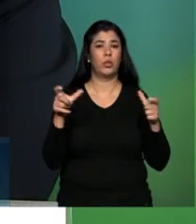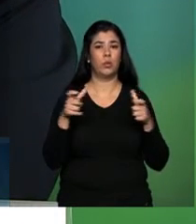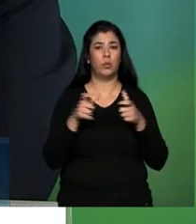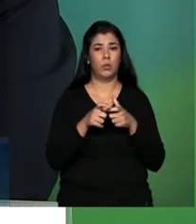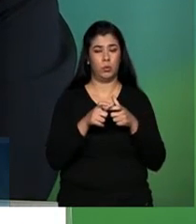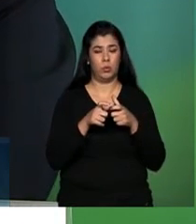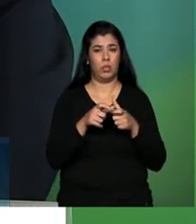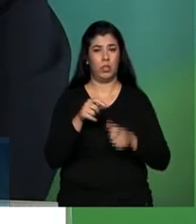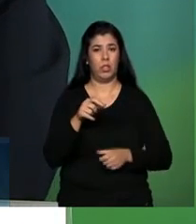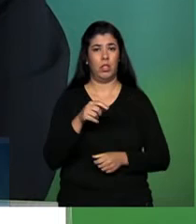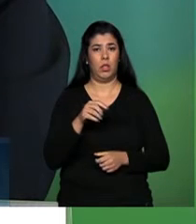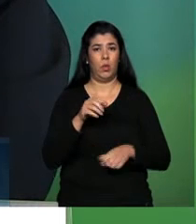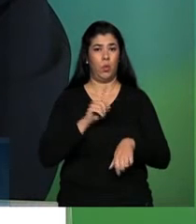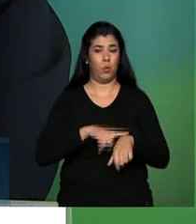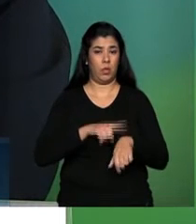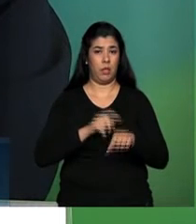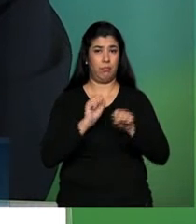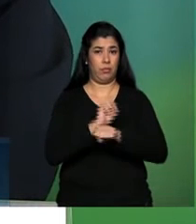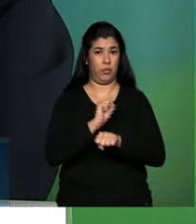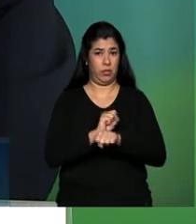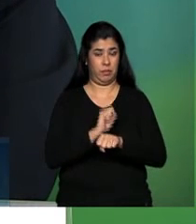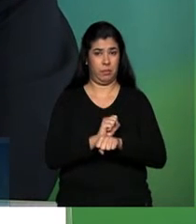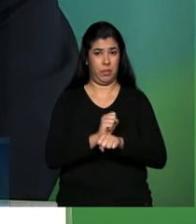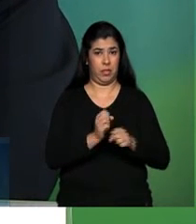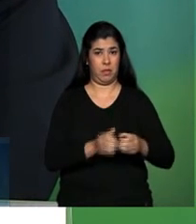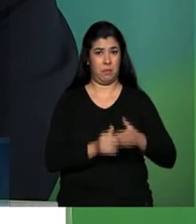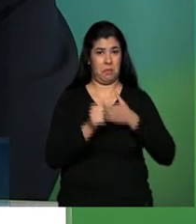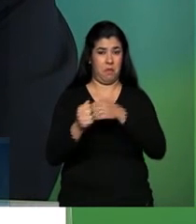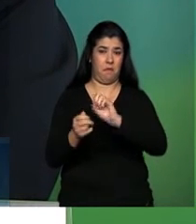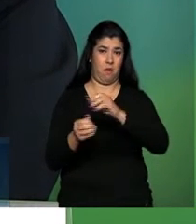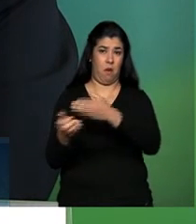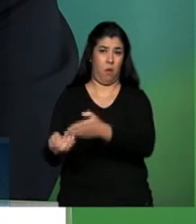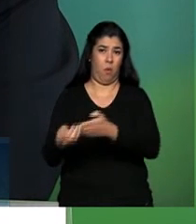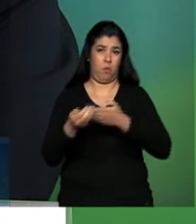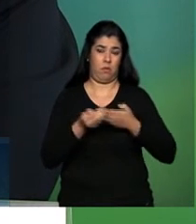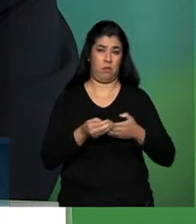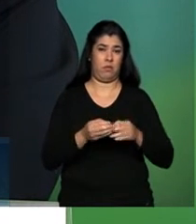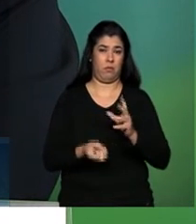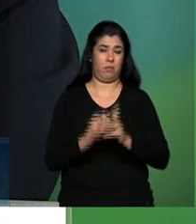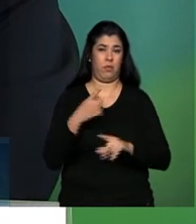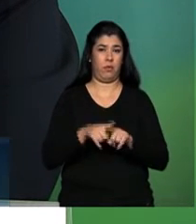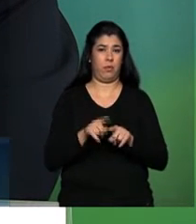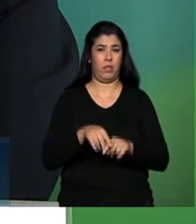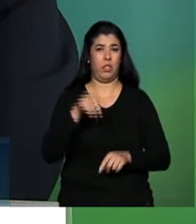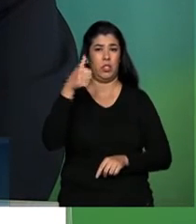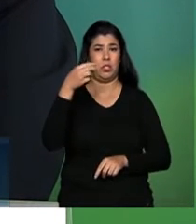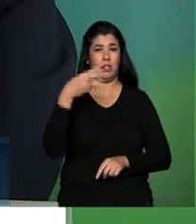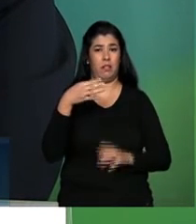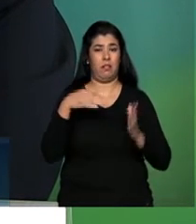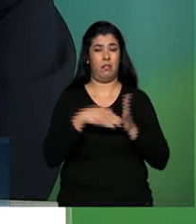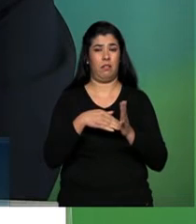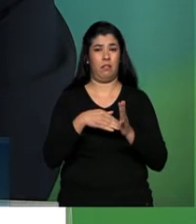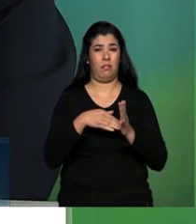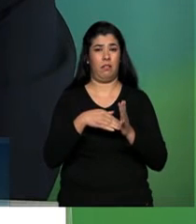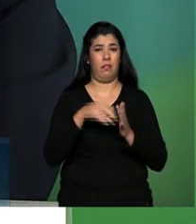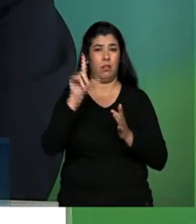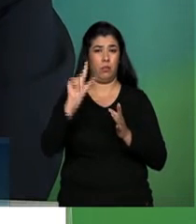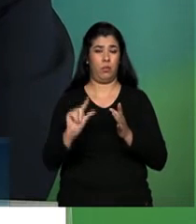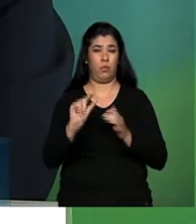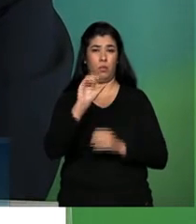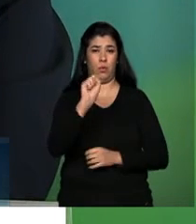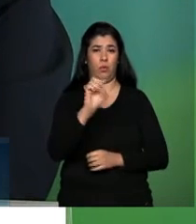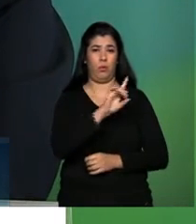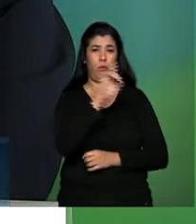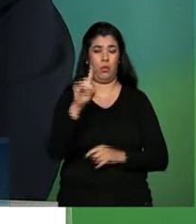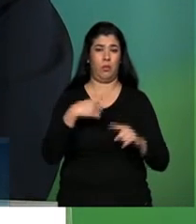de 13 para 8 dias. Por que 8 dias? Porque 8 dias é o que os países da OCDE, isso